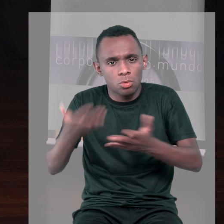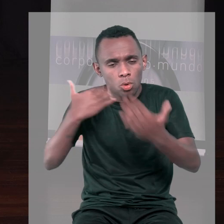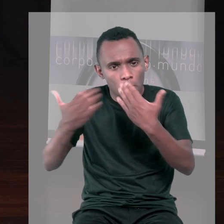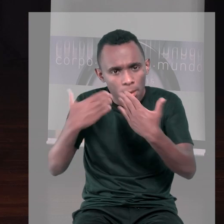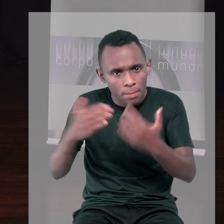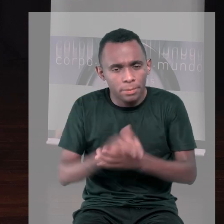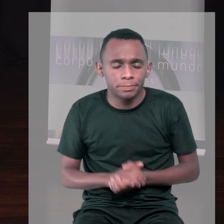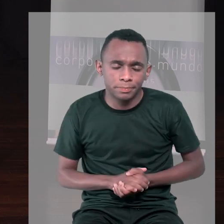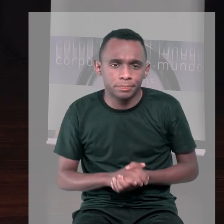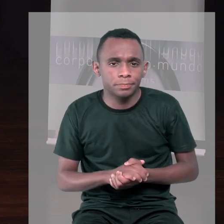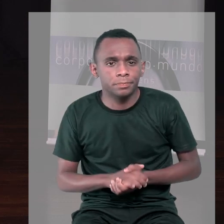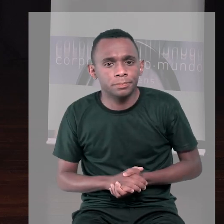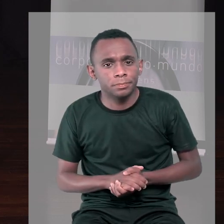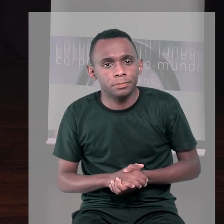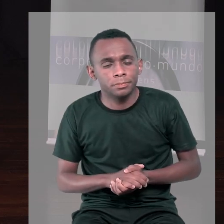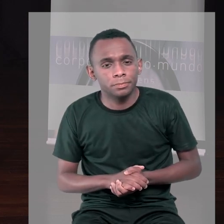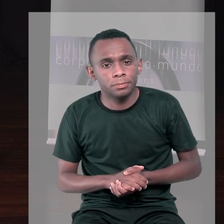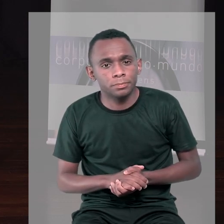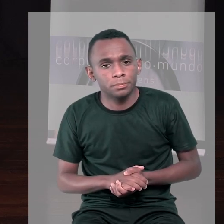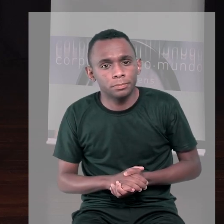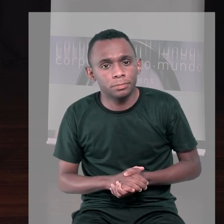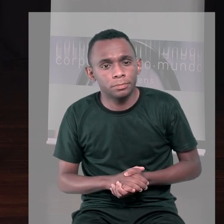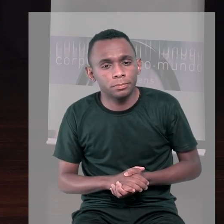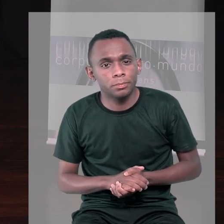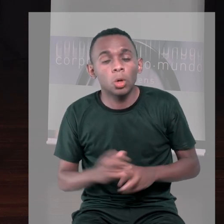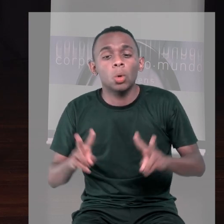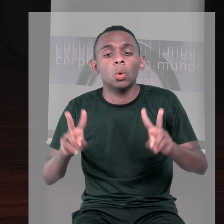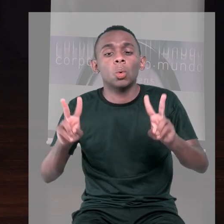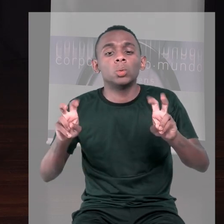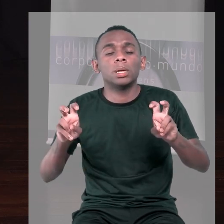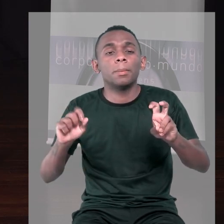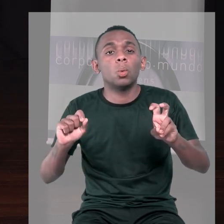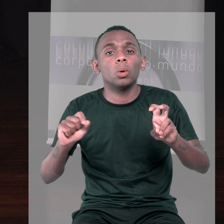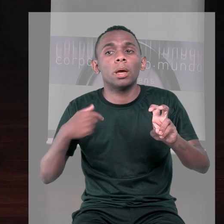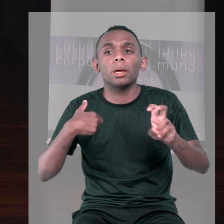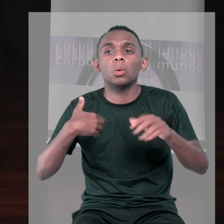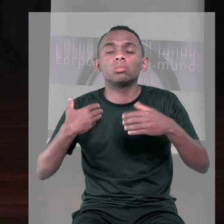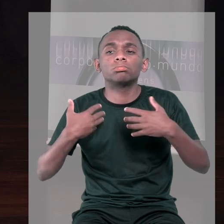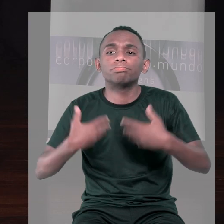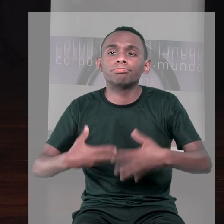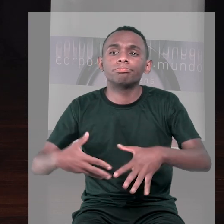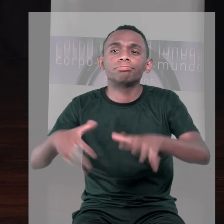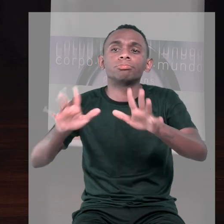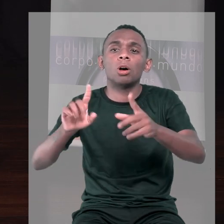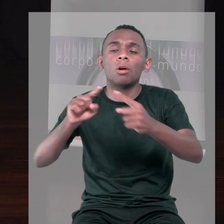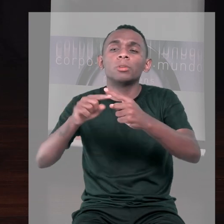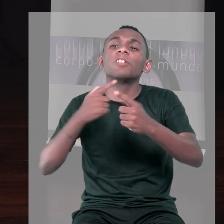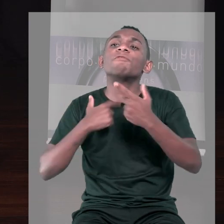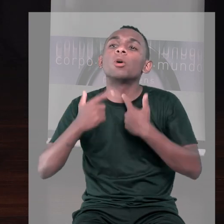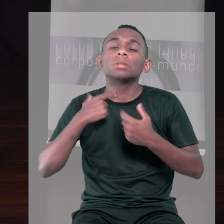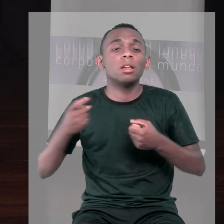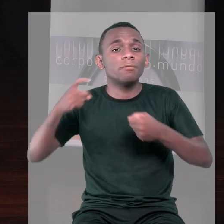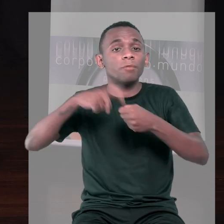Eichmann pouco têm a ver com as polêmicas que ele suscitou e ainda suscita.